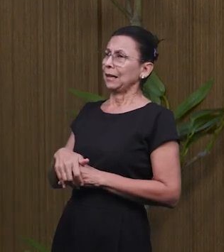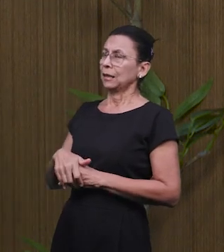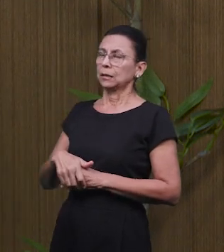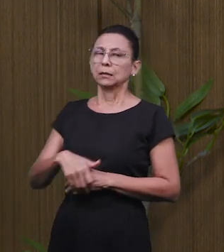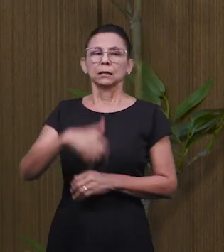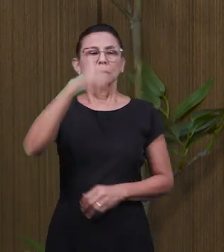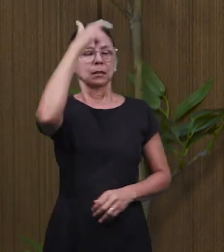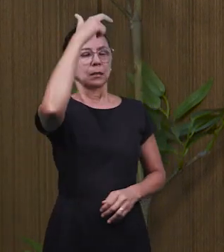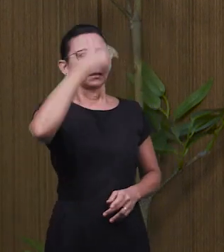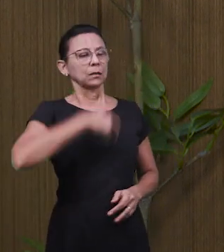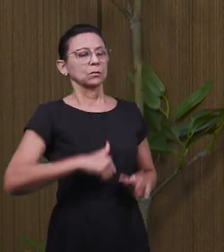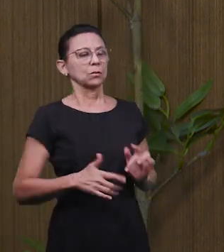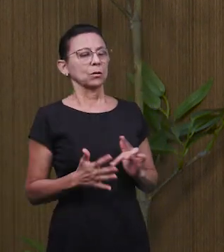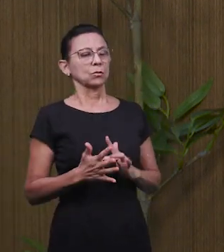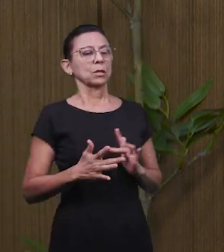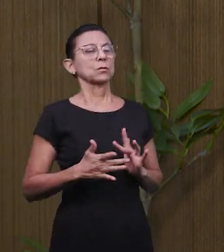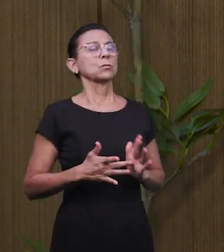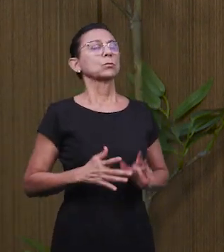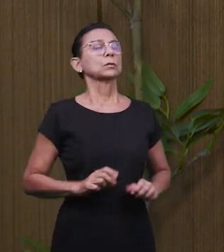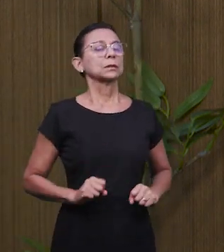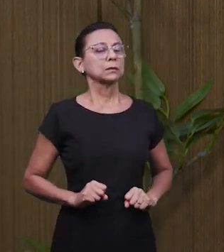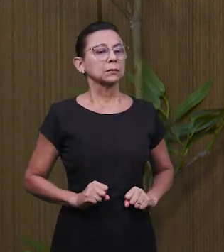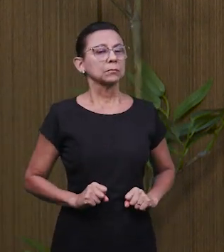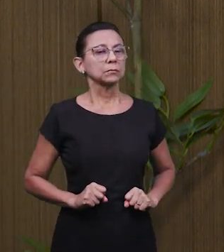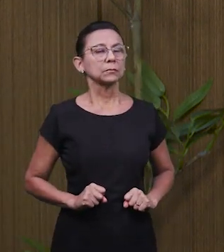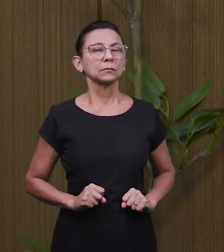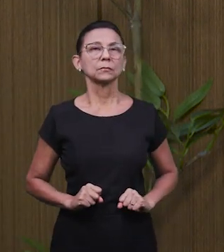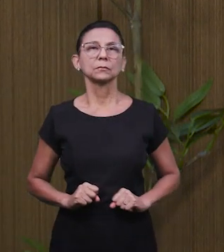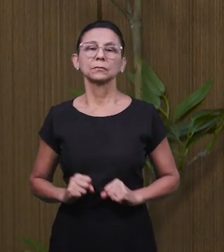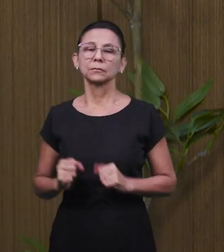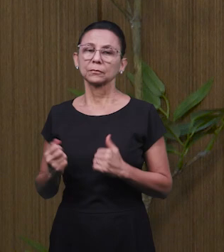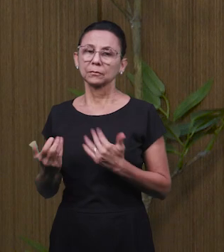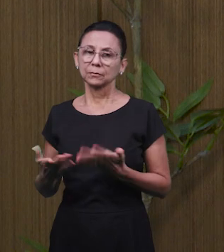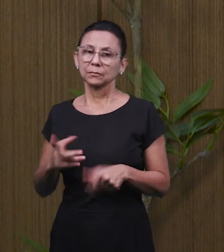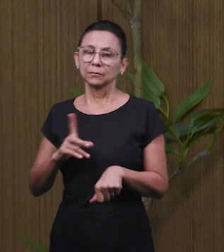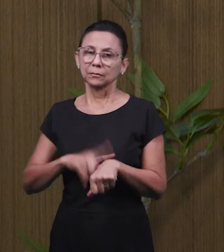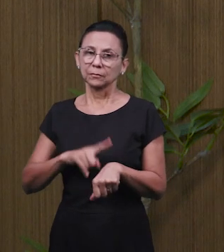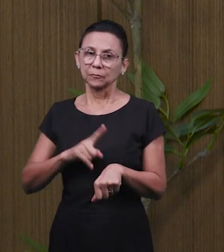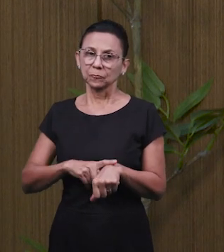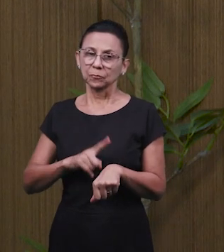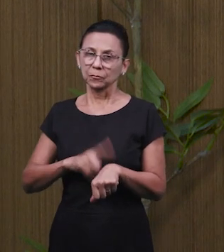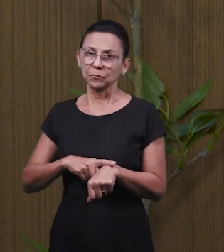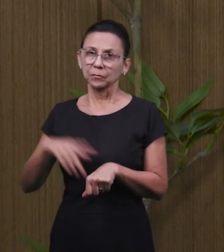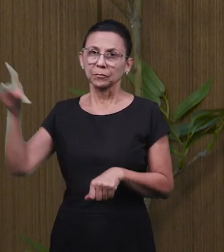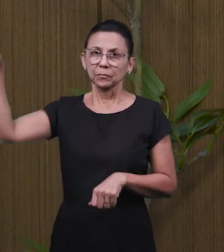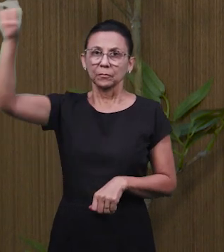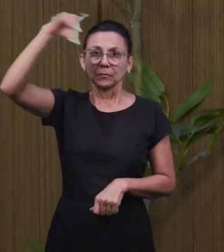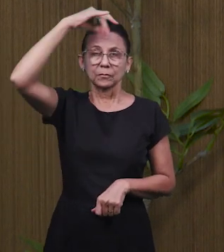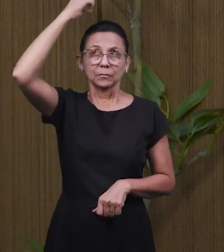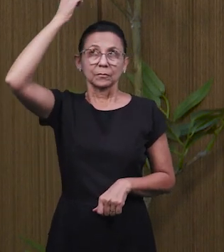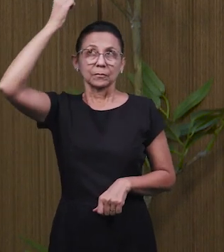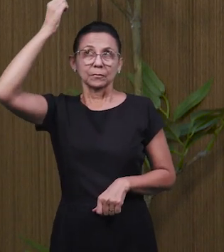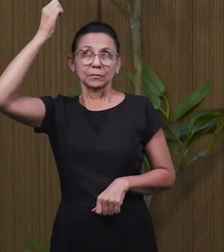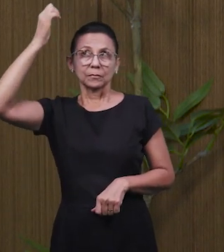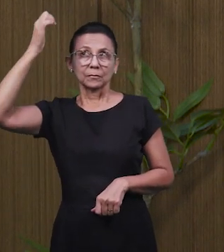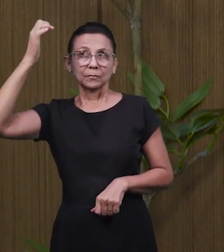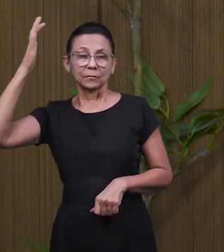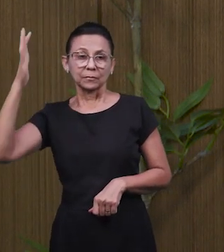está na eternidade com o Pai. O Espírito Santo estava revelando Jesus a